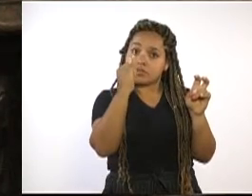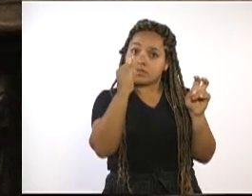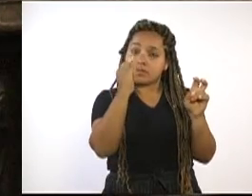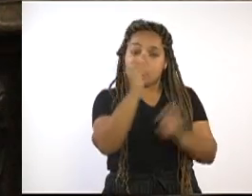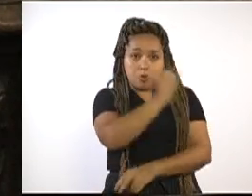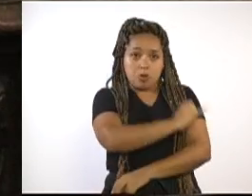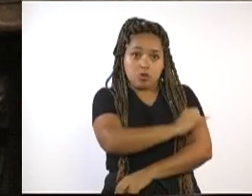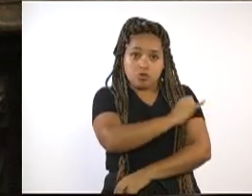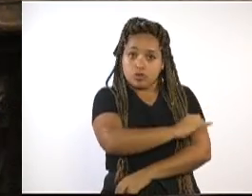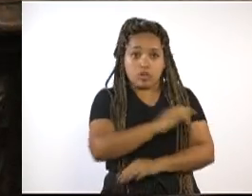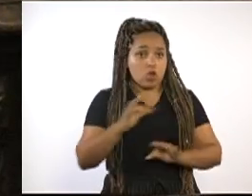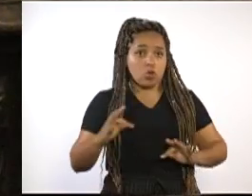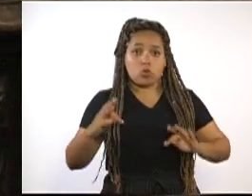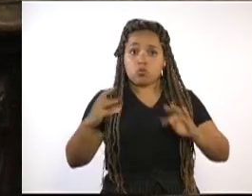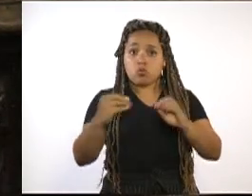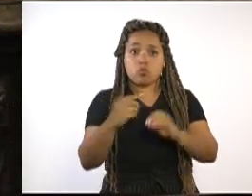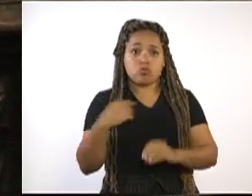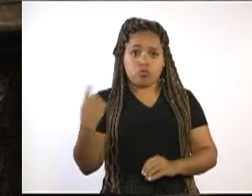todos nós.